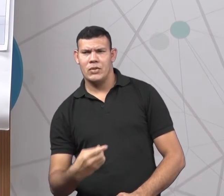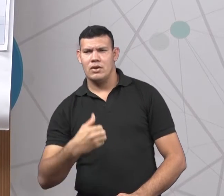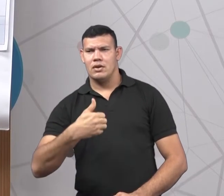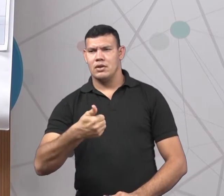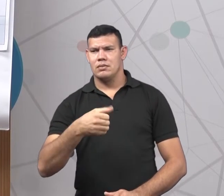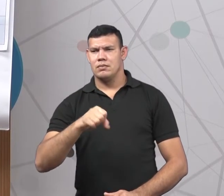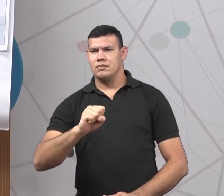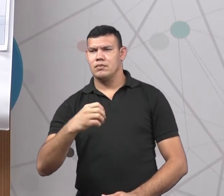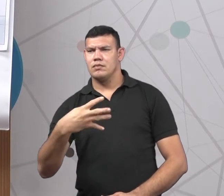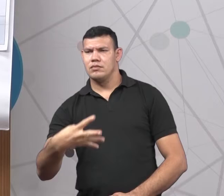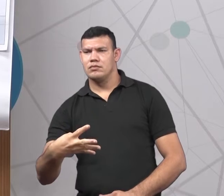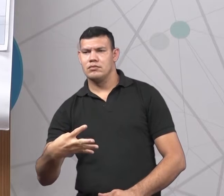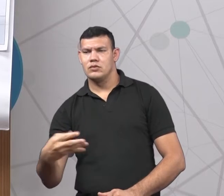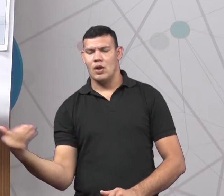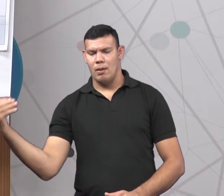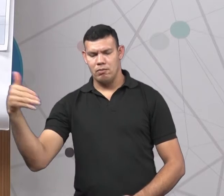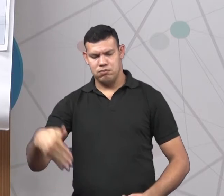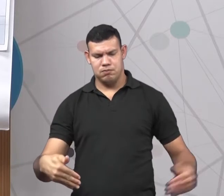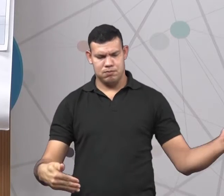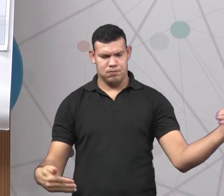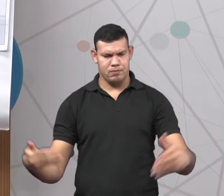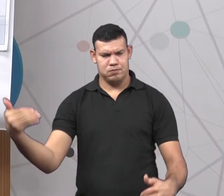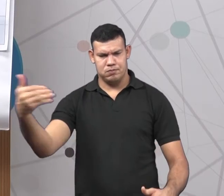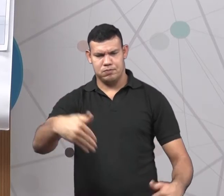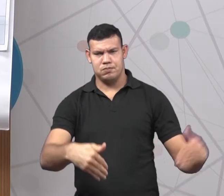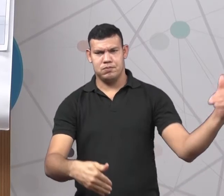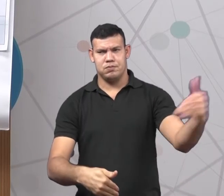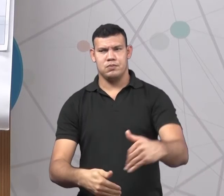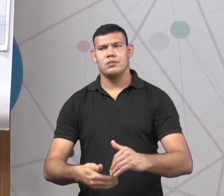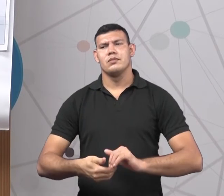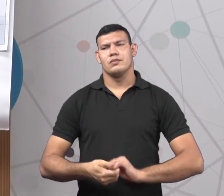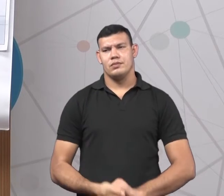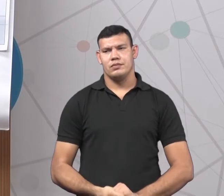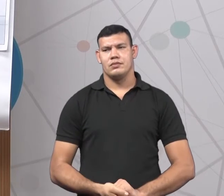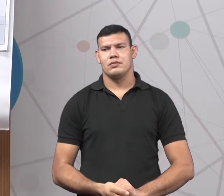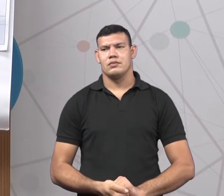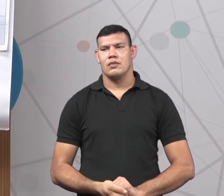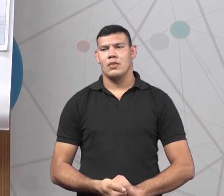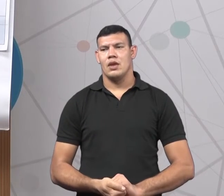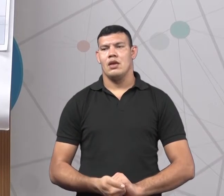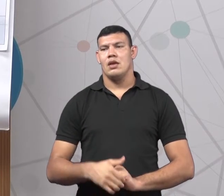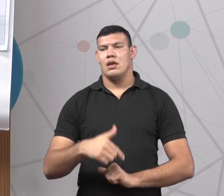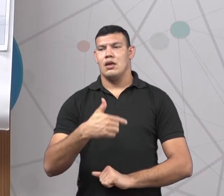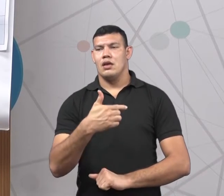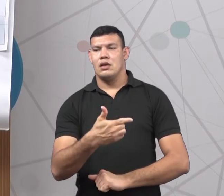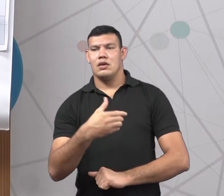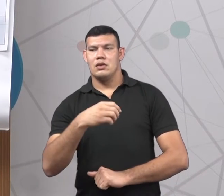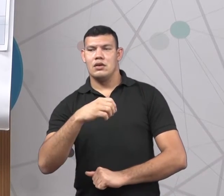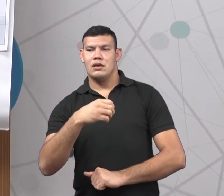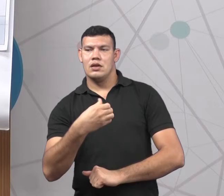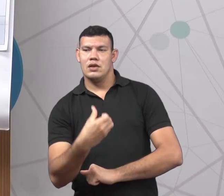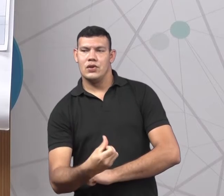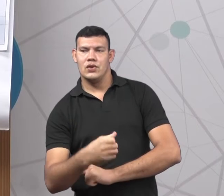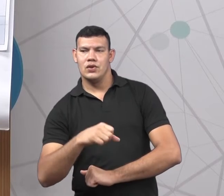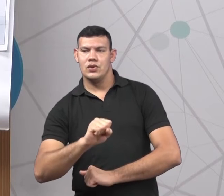345.184 pessoas vieram de outras regiões para morar na região Sul. E